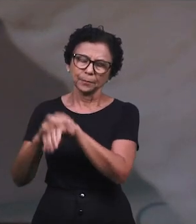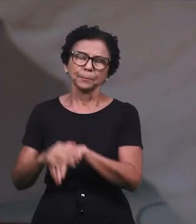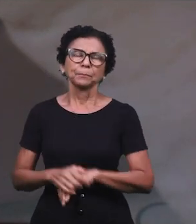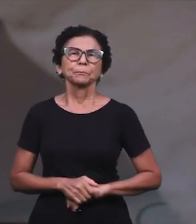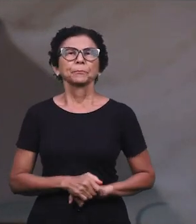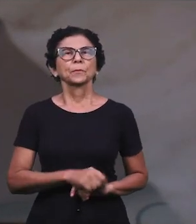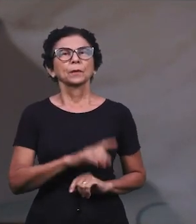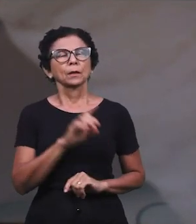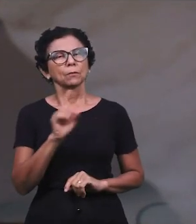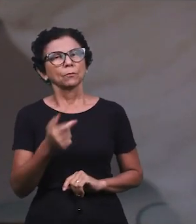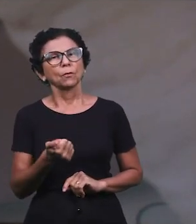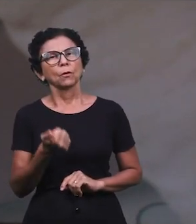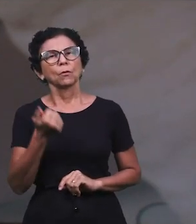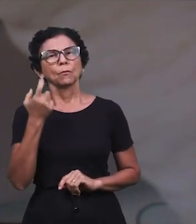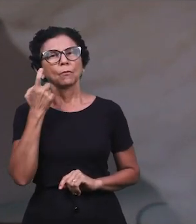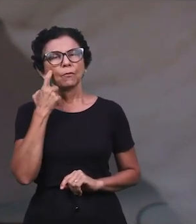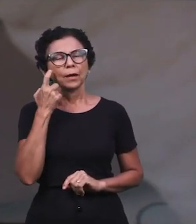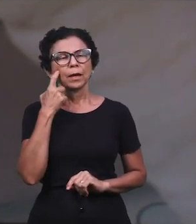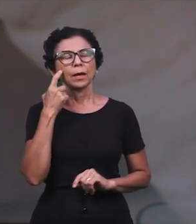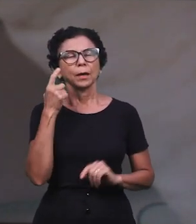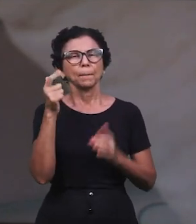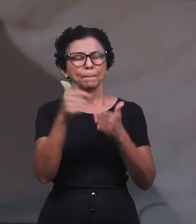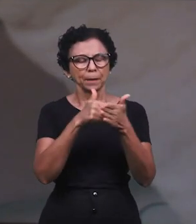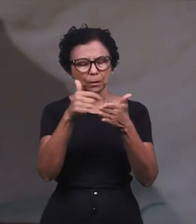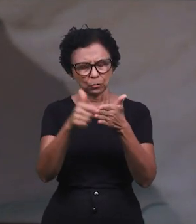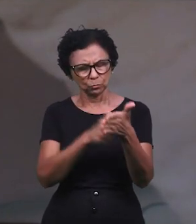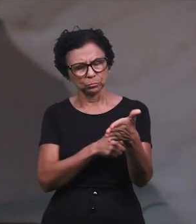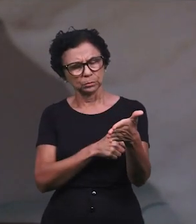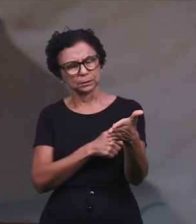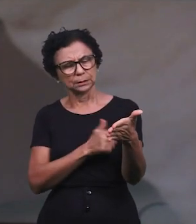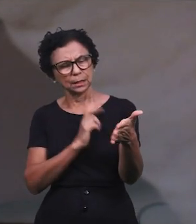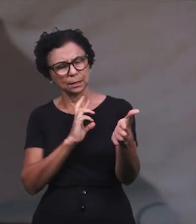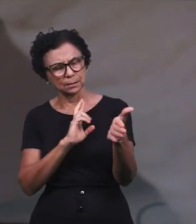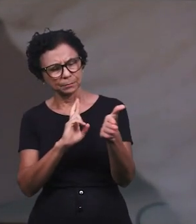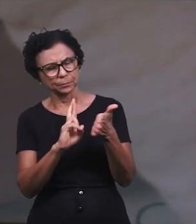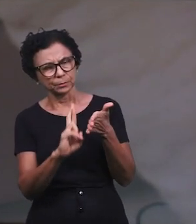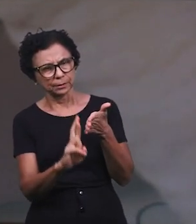lá, vou resolver algumas questões, vou fazer o quê?